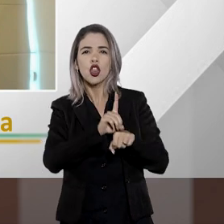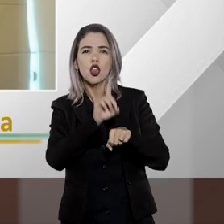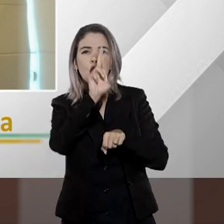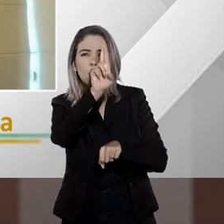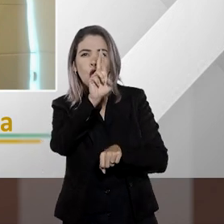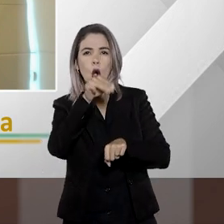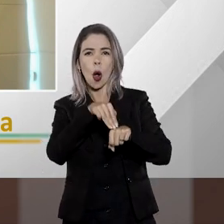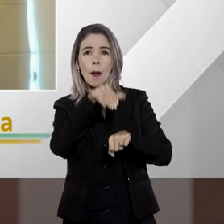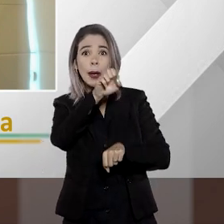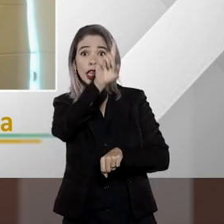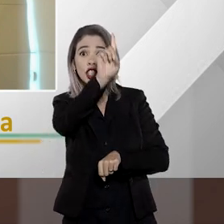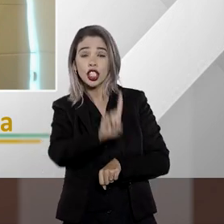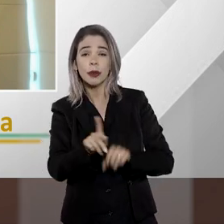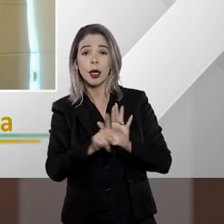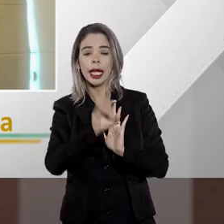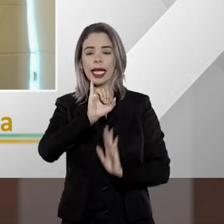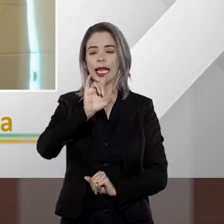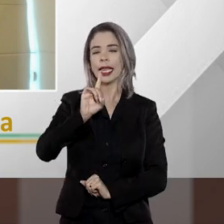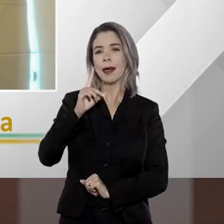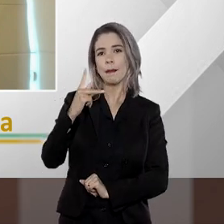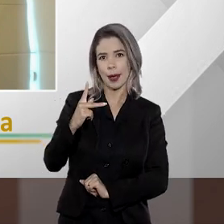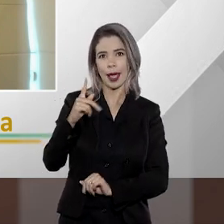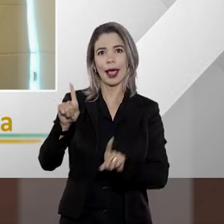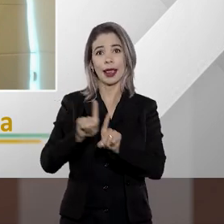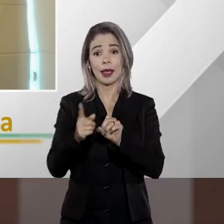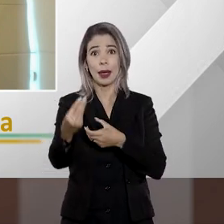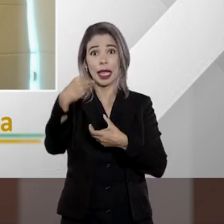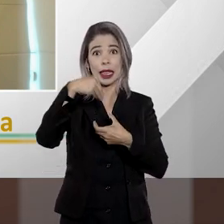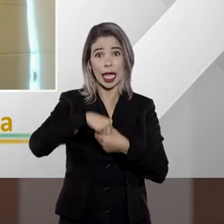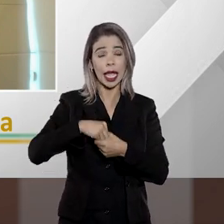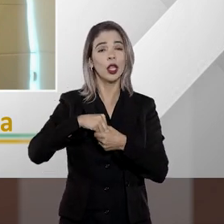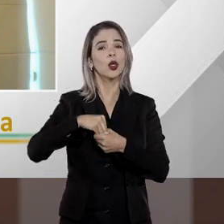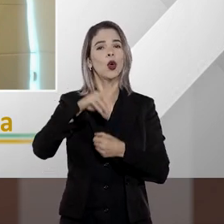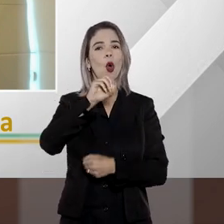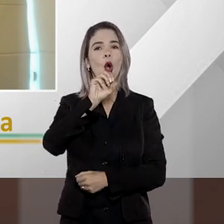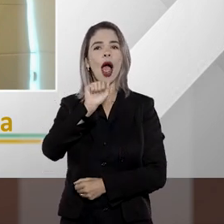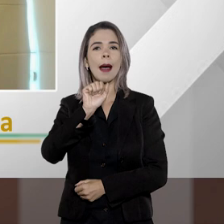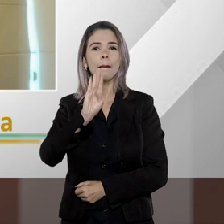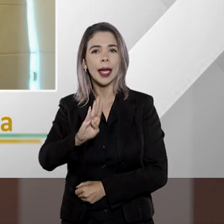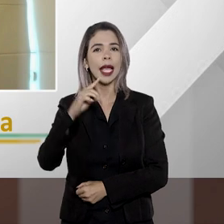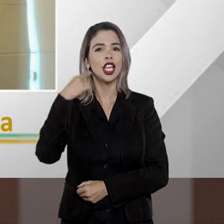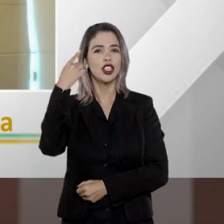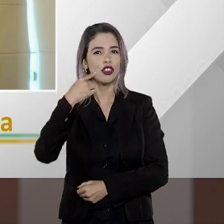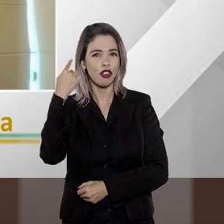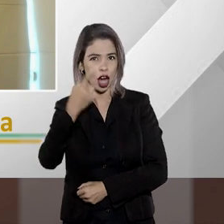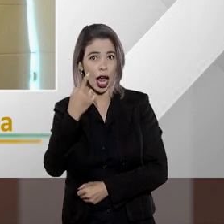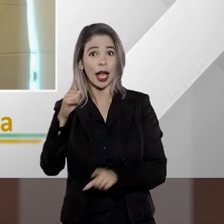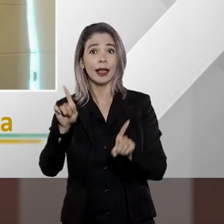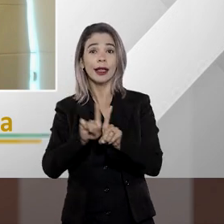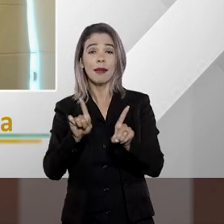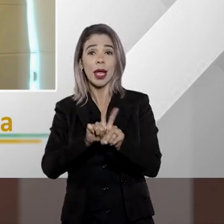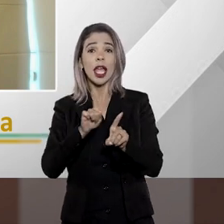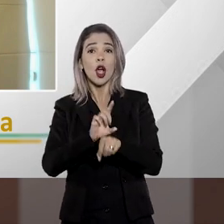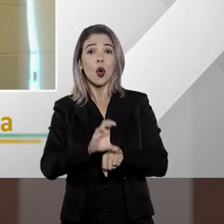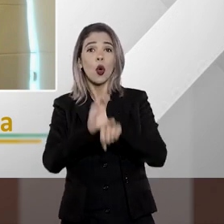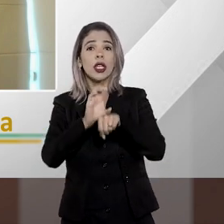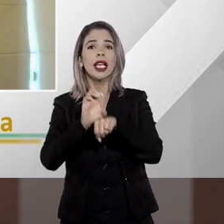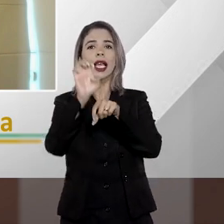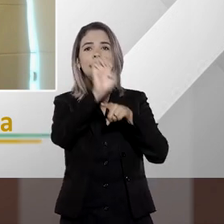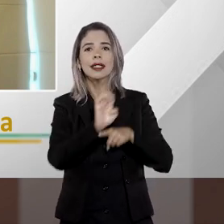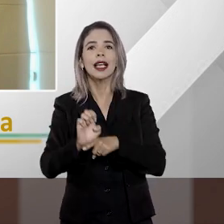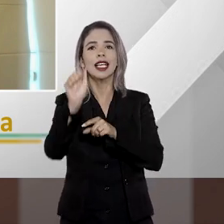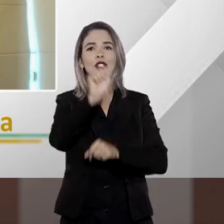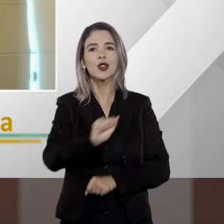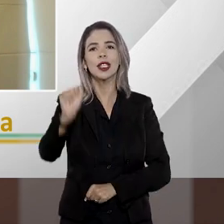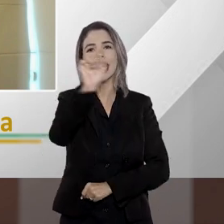é doutor e mestre em Direito pelo IDP, integra o Instituto dos Advogados do Distrito Federal e é conselheiro estadual